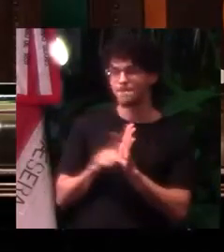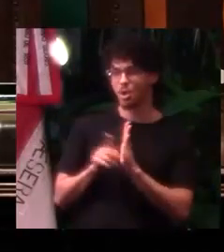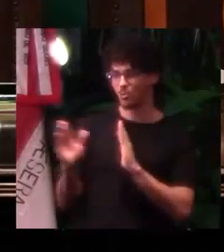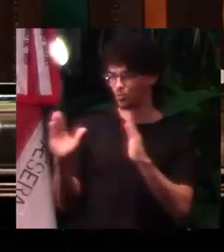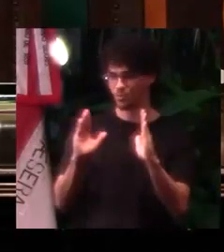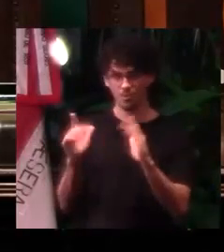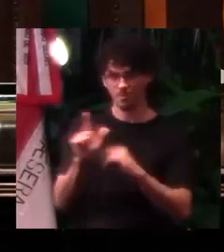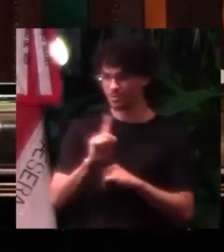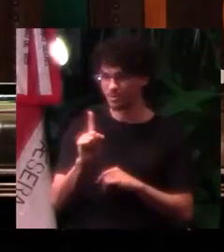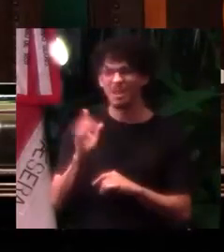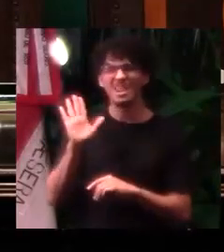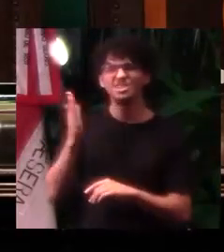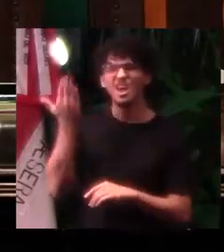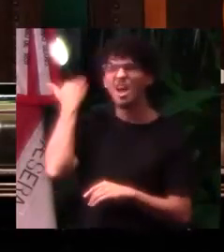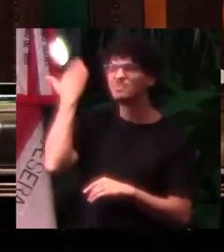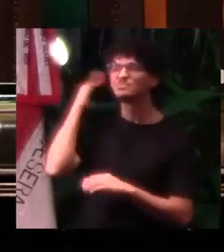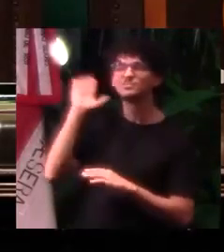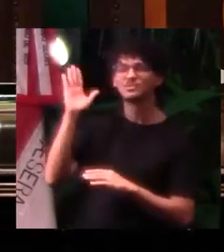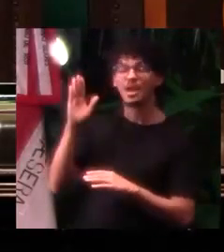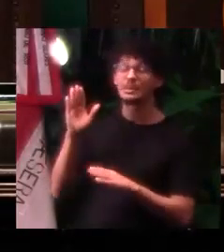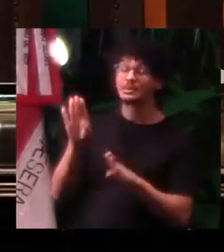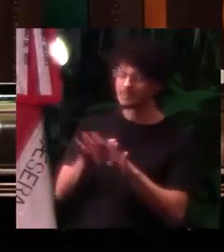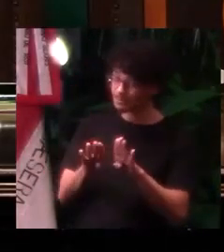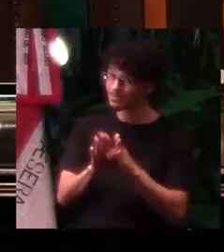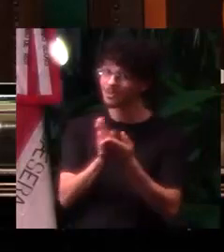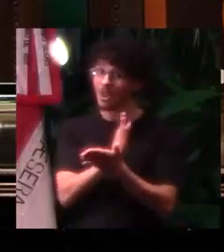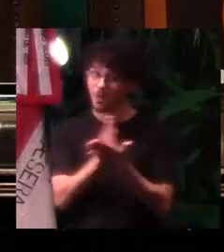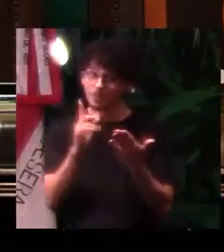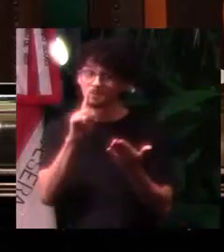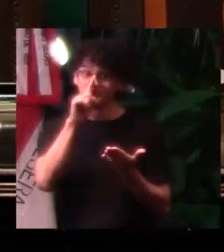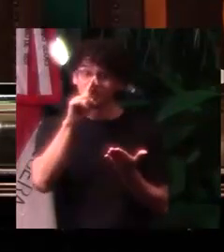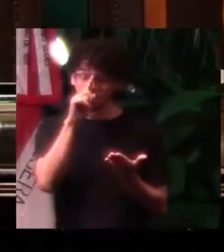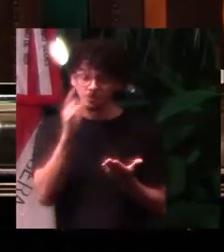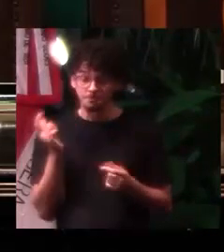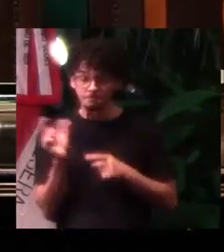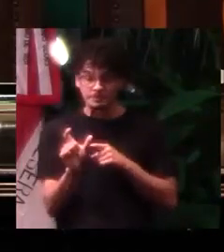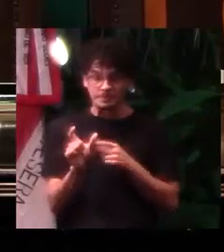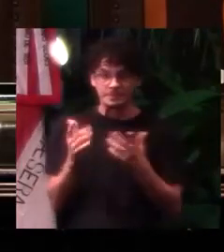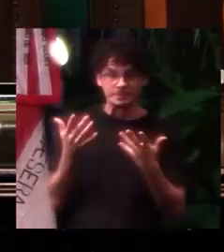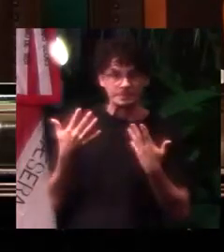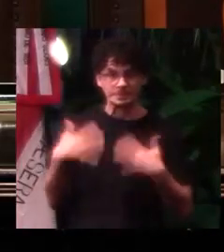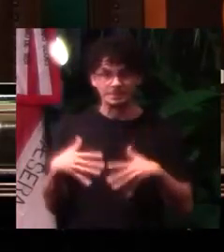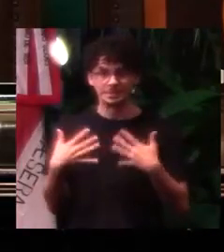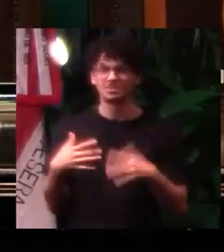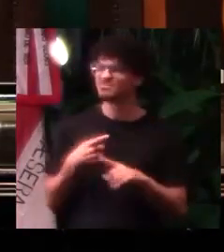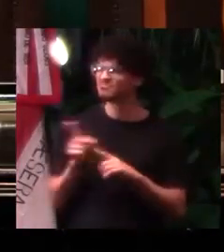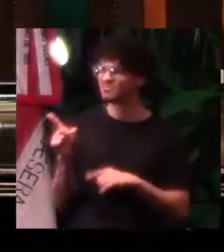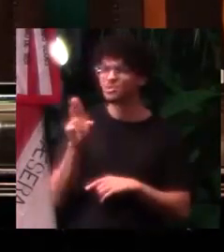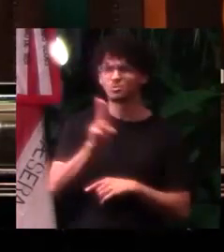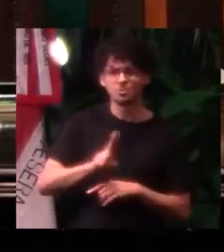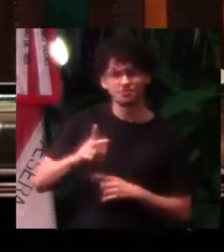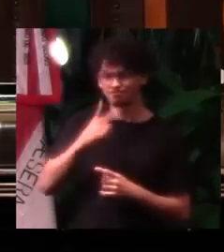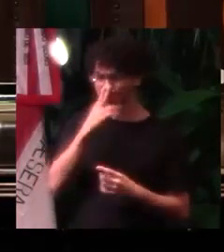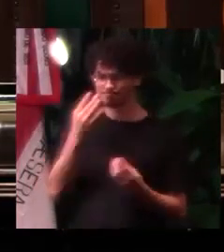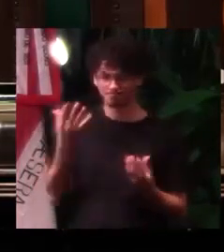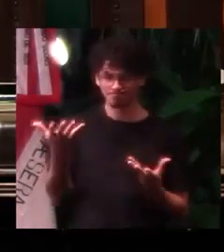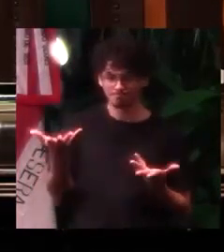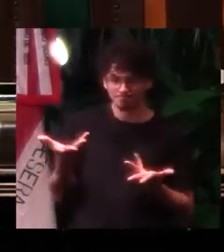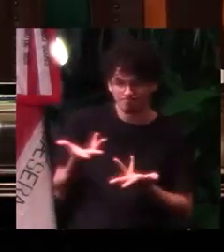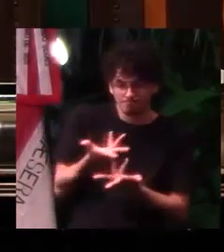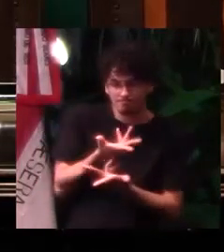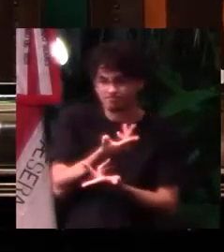digamos assim, era algo meio perigoso, talvez até, assim, de se usar, e ele usa com bastante sucesso, né,